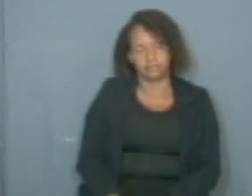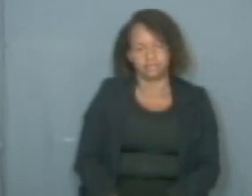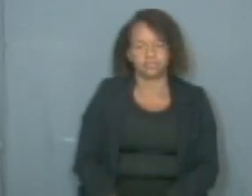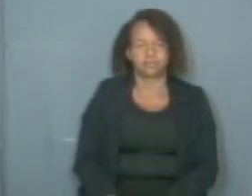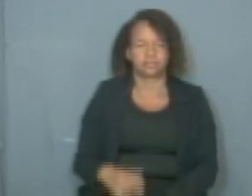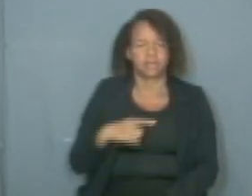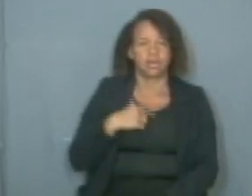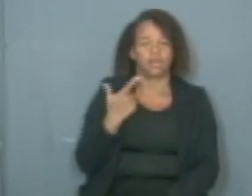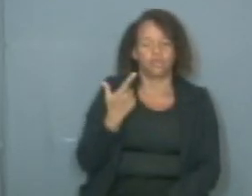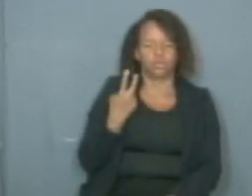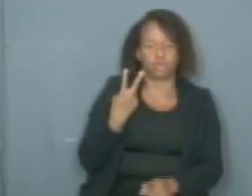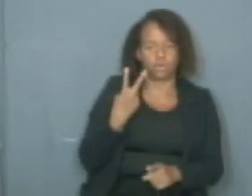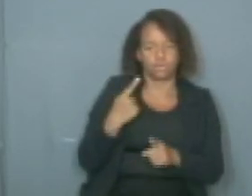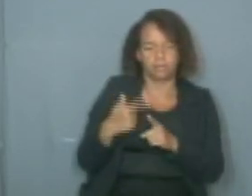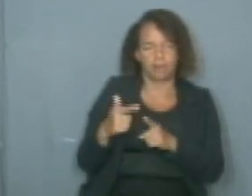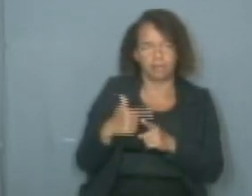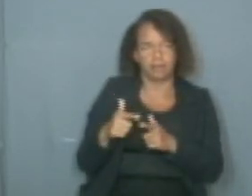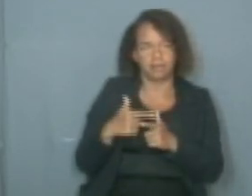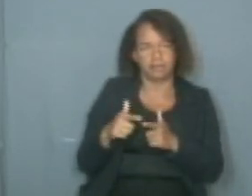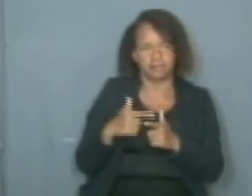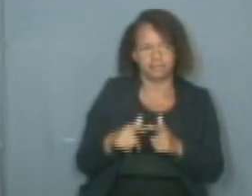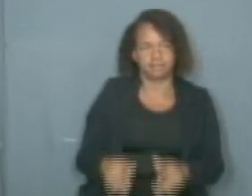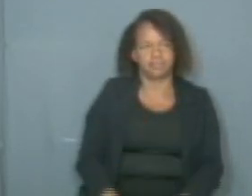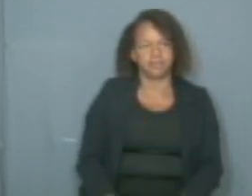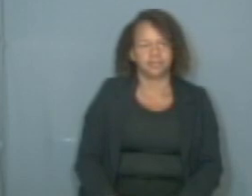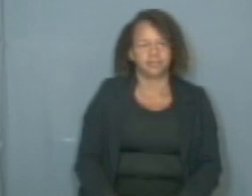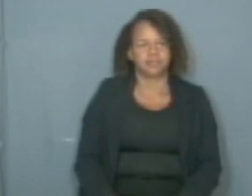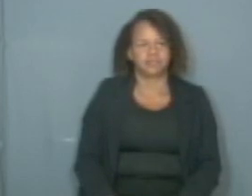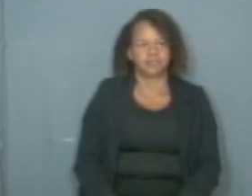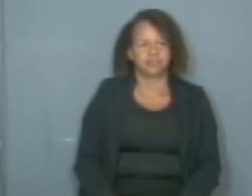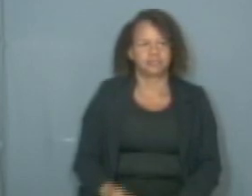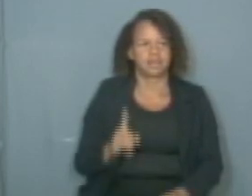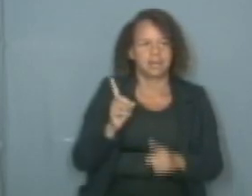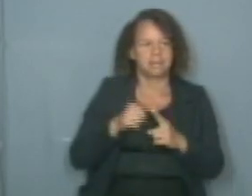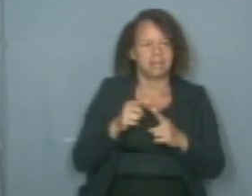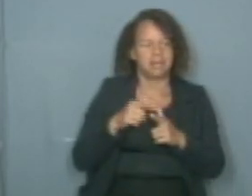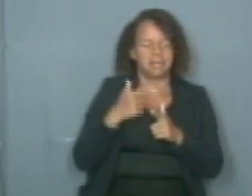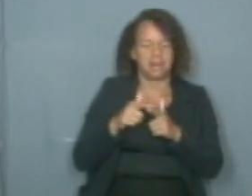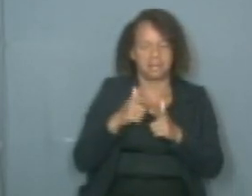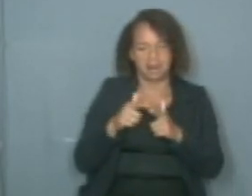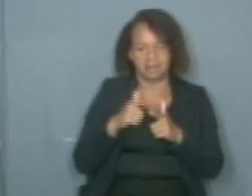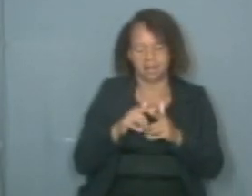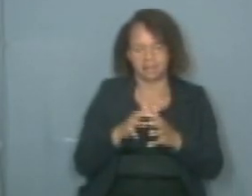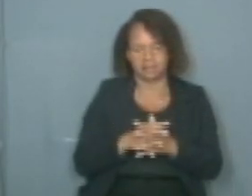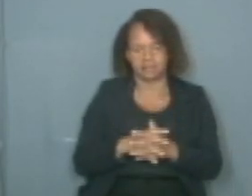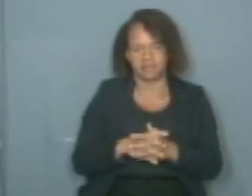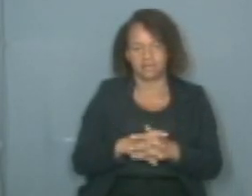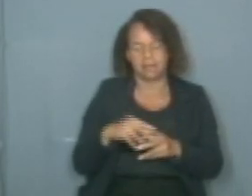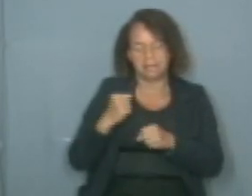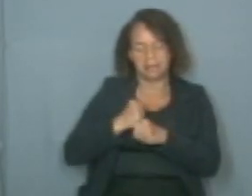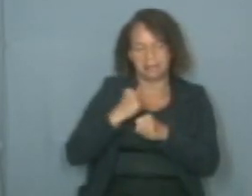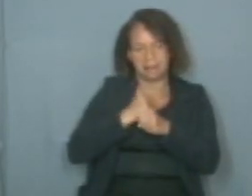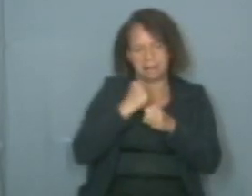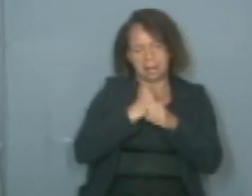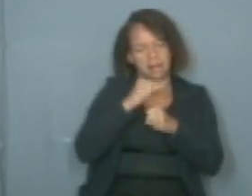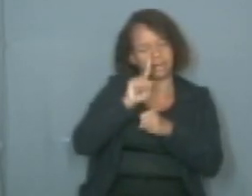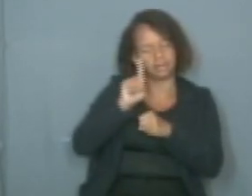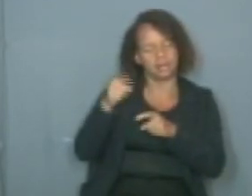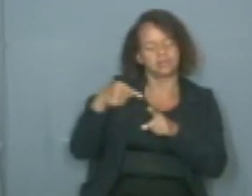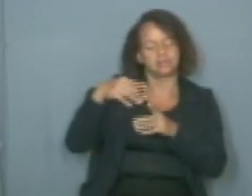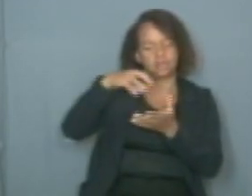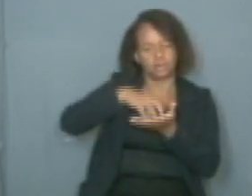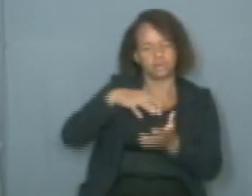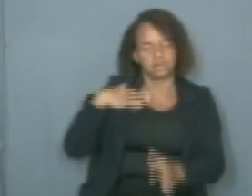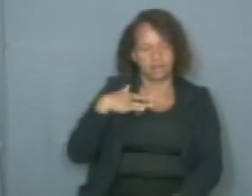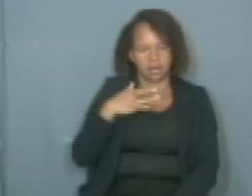que está com dois problemas, tá? O primeiro problema, tem obras nessa unidade de